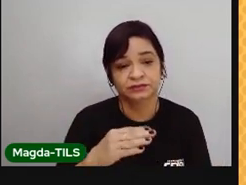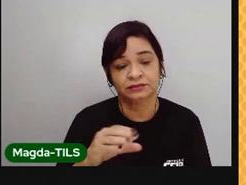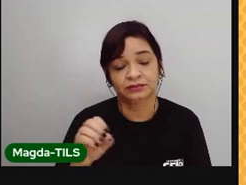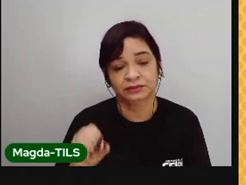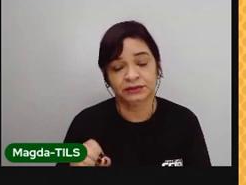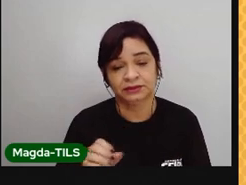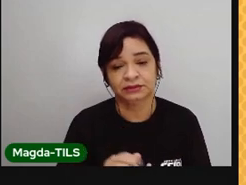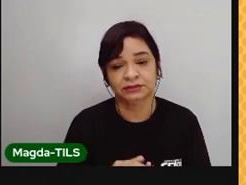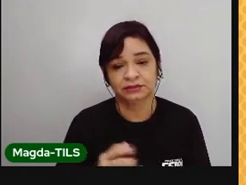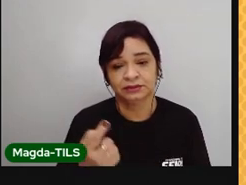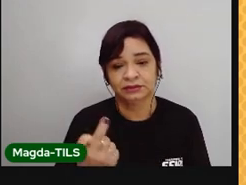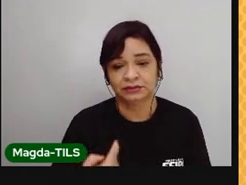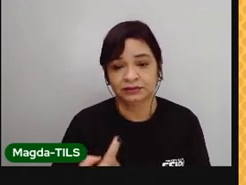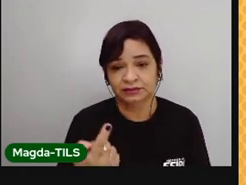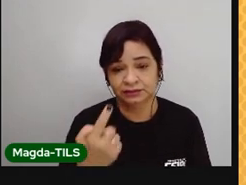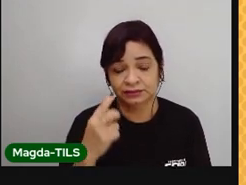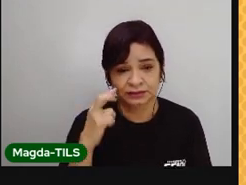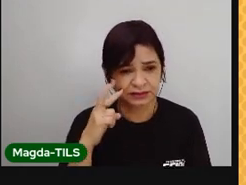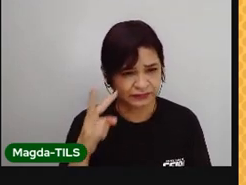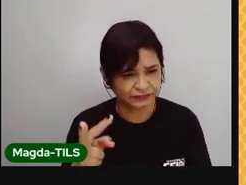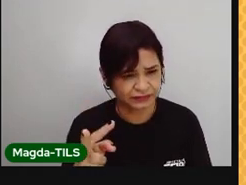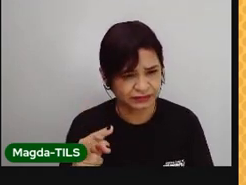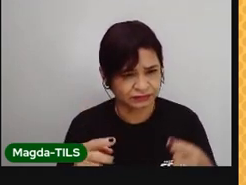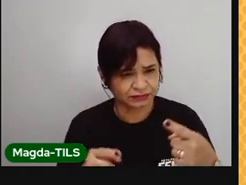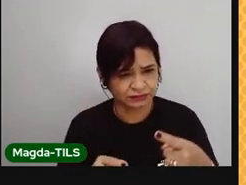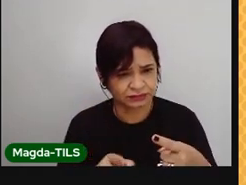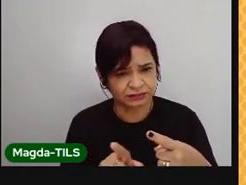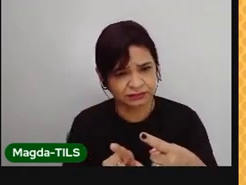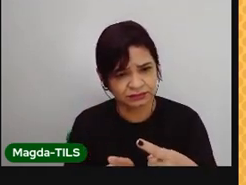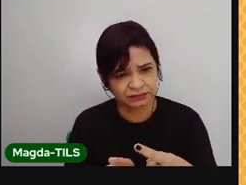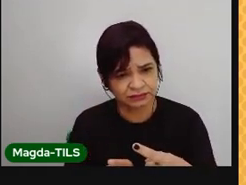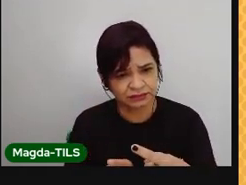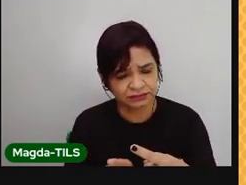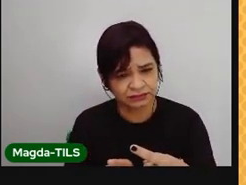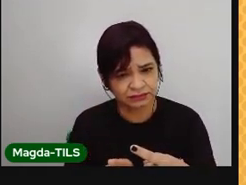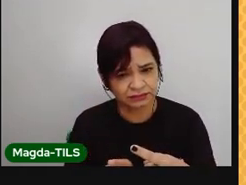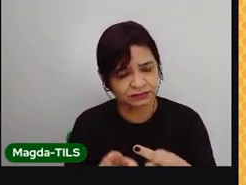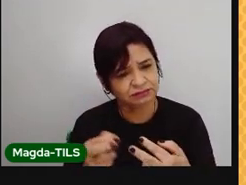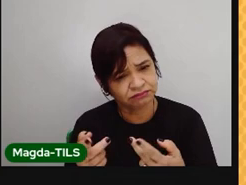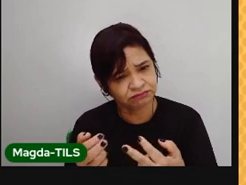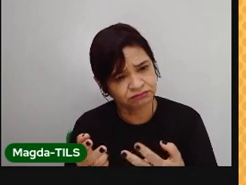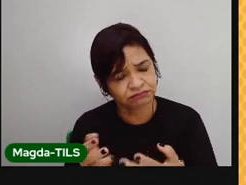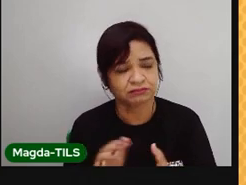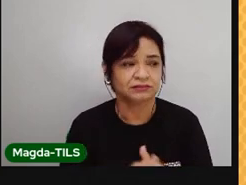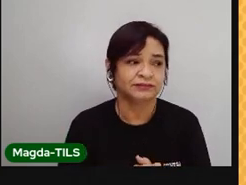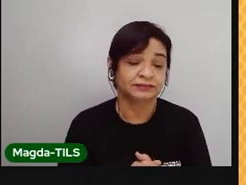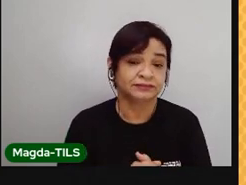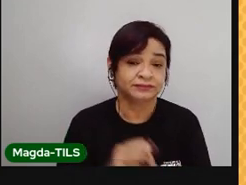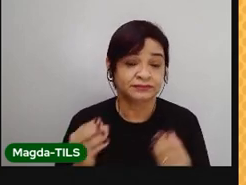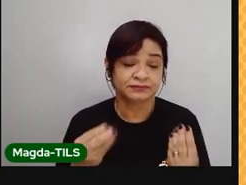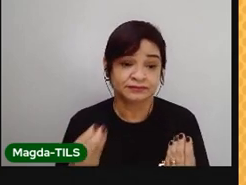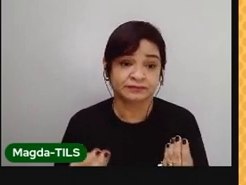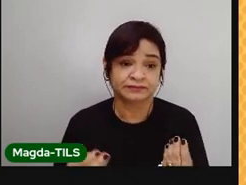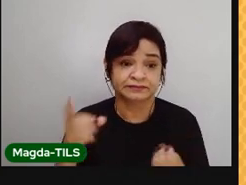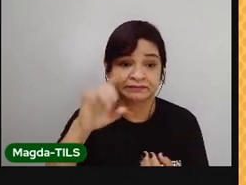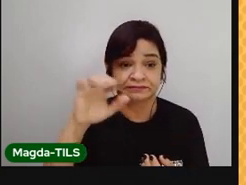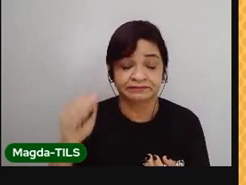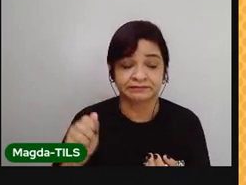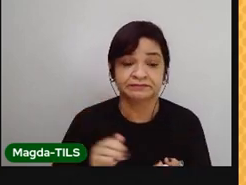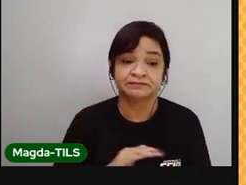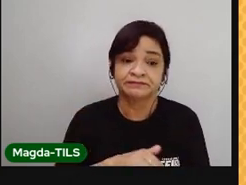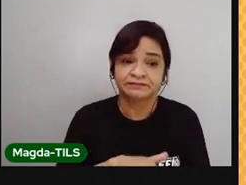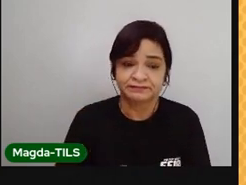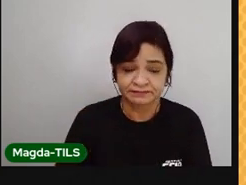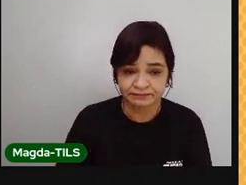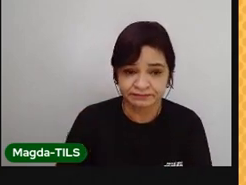nesses dois posicionamentos, nós temos o equinócio, ou seja, os períodos em que os dias e as noites vão ter exatamente